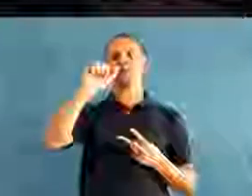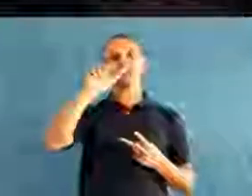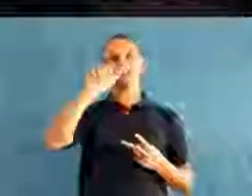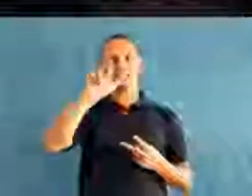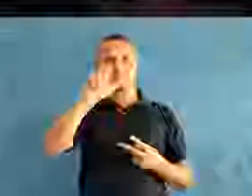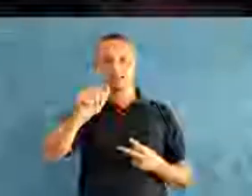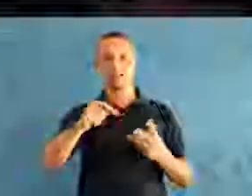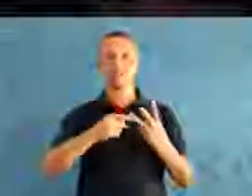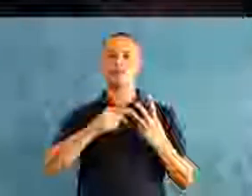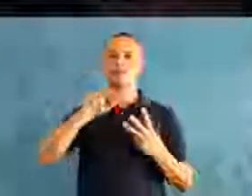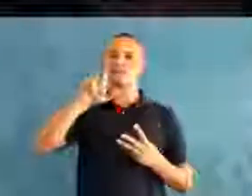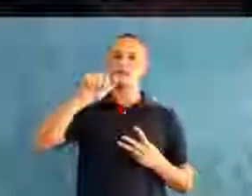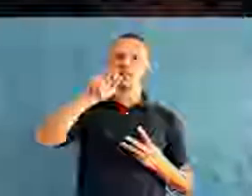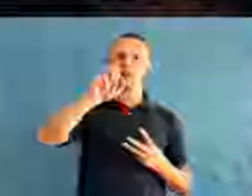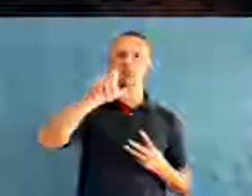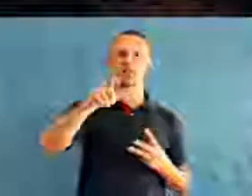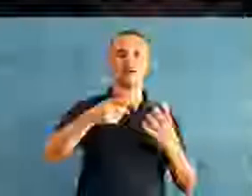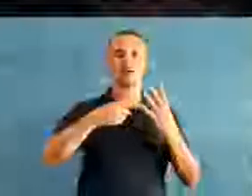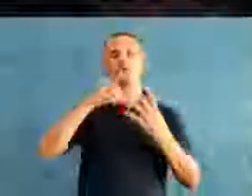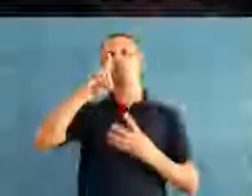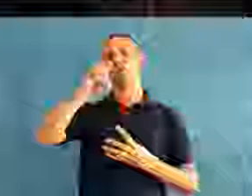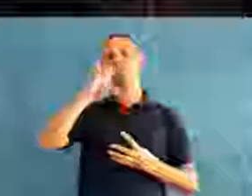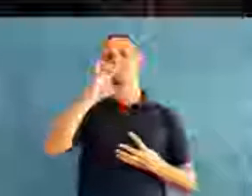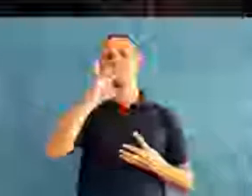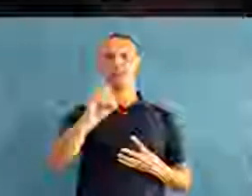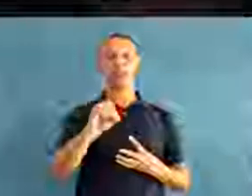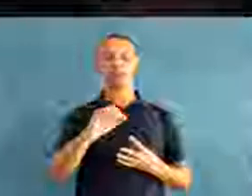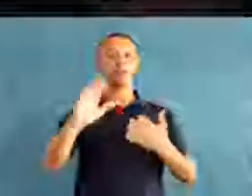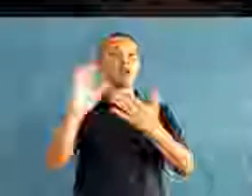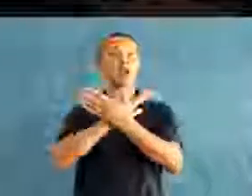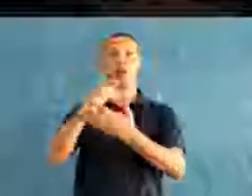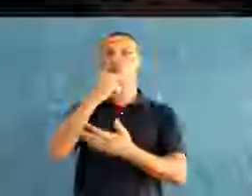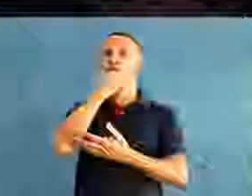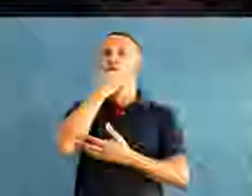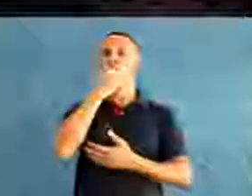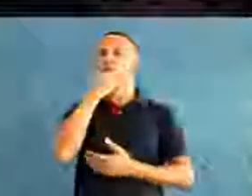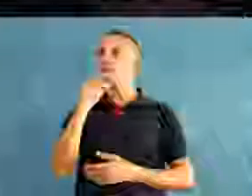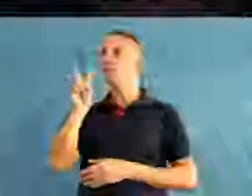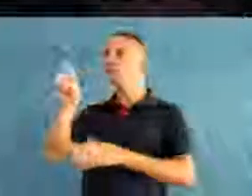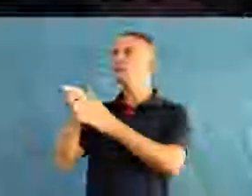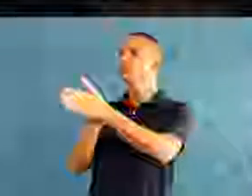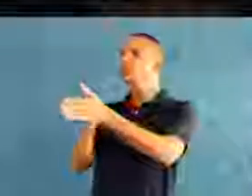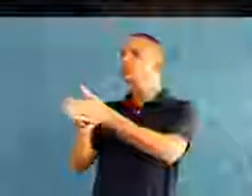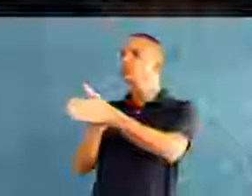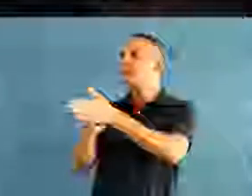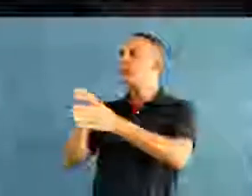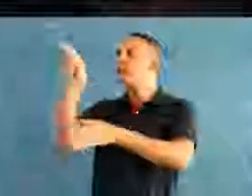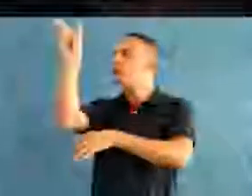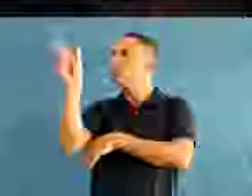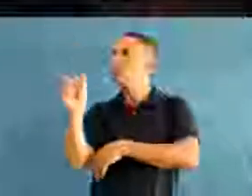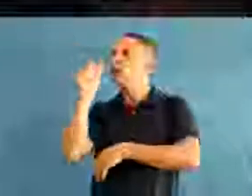de Queiroz, Décio Pinhatari, por exemplo, foram alguns que se deixaram envolver pela figura de Nízia